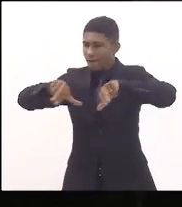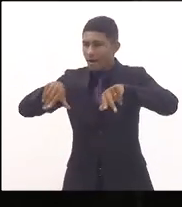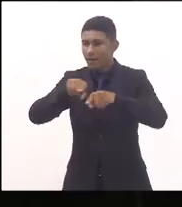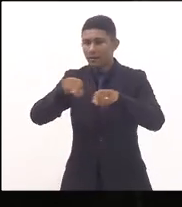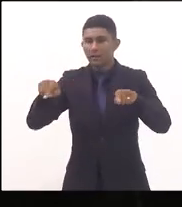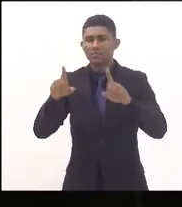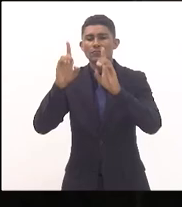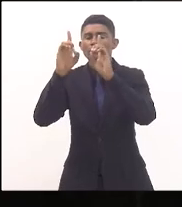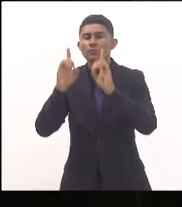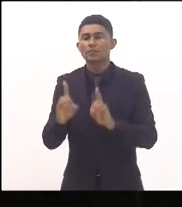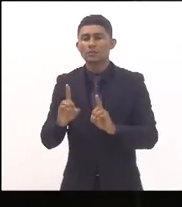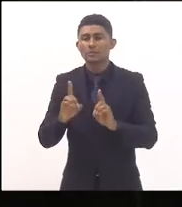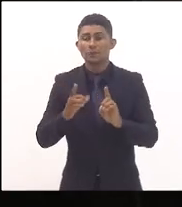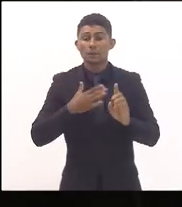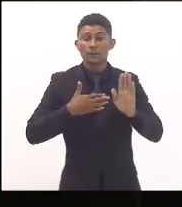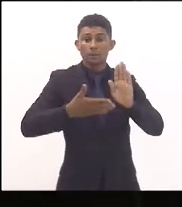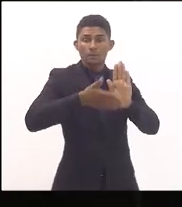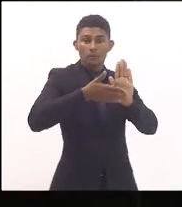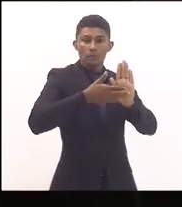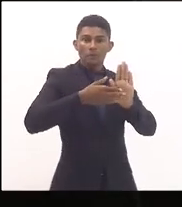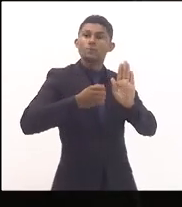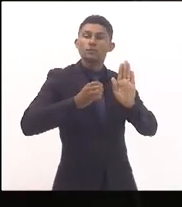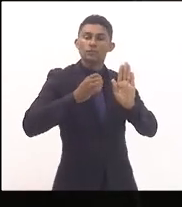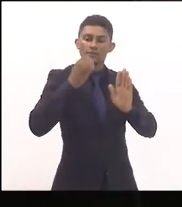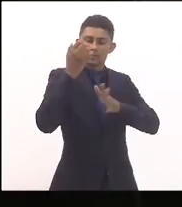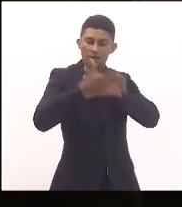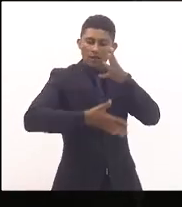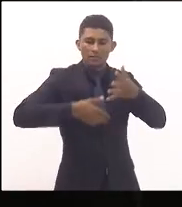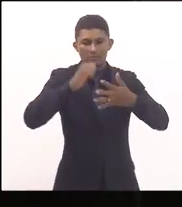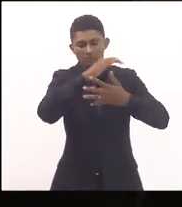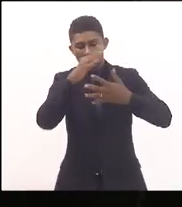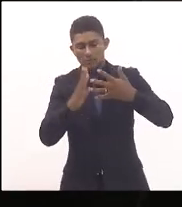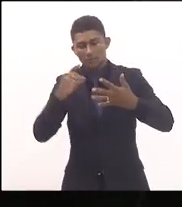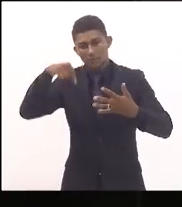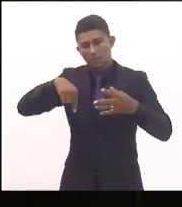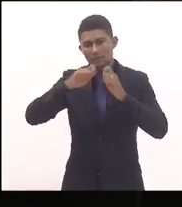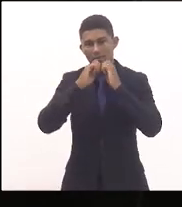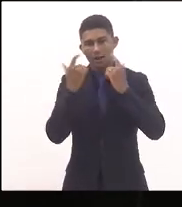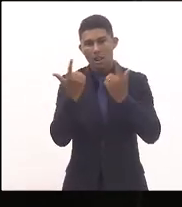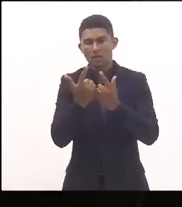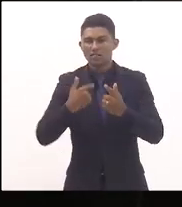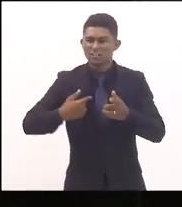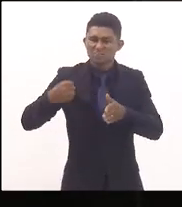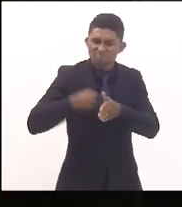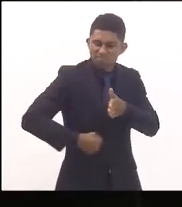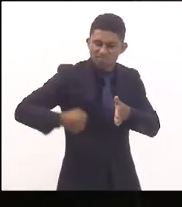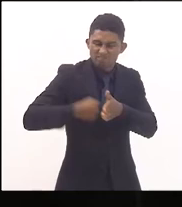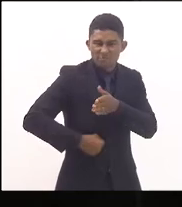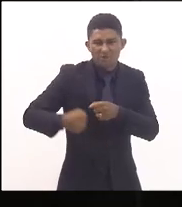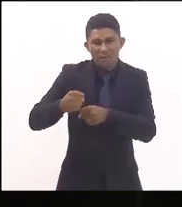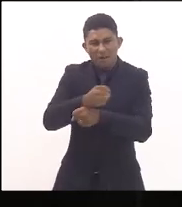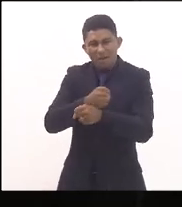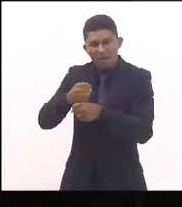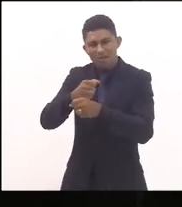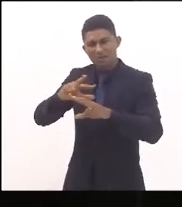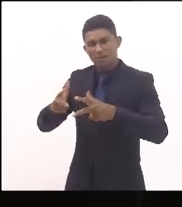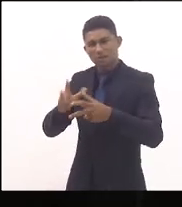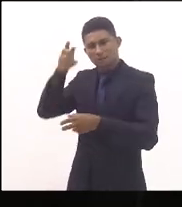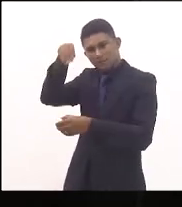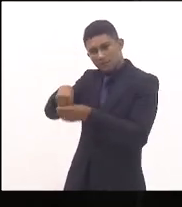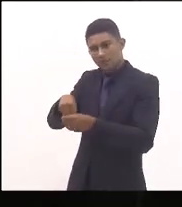e a minha proposta era trazer libras para dentro da alerj Briguei por muitos anos dentro da comissão